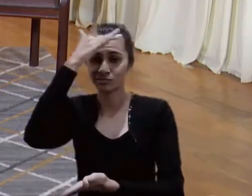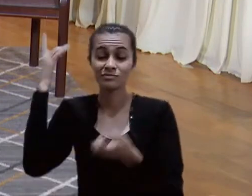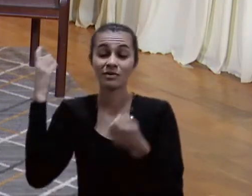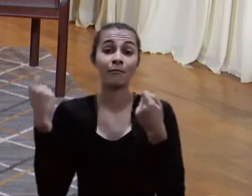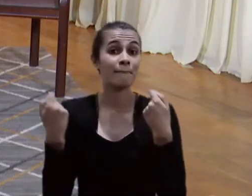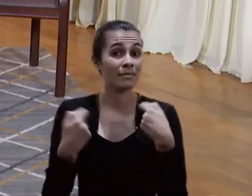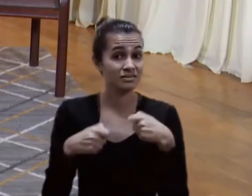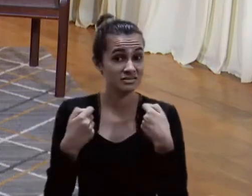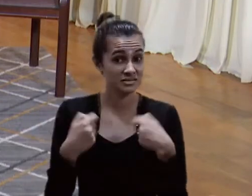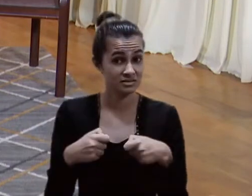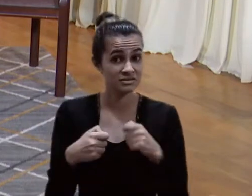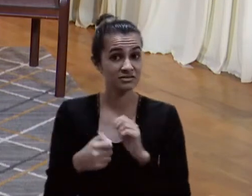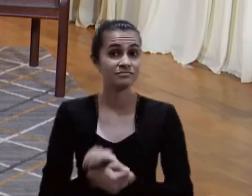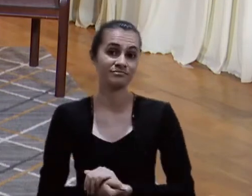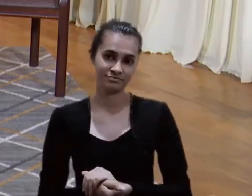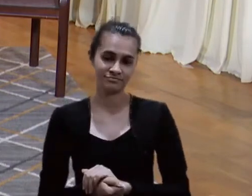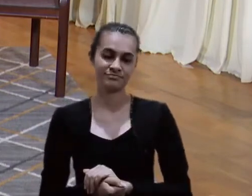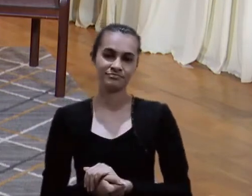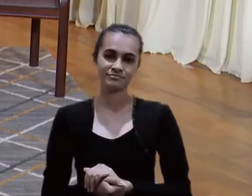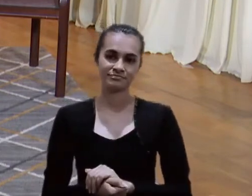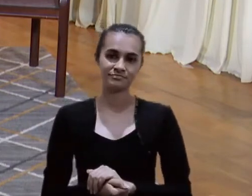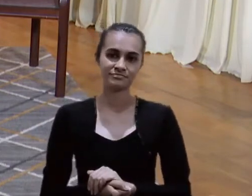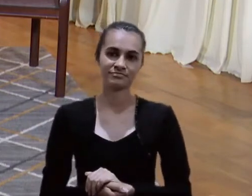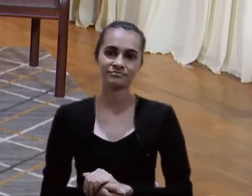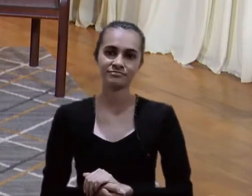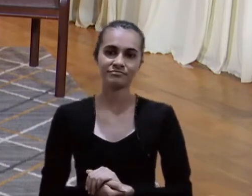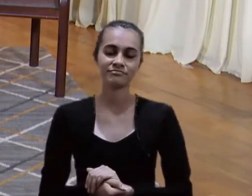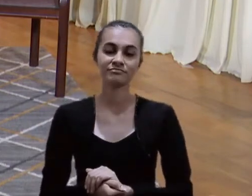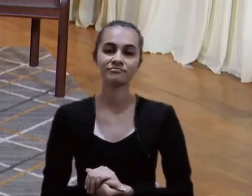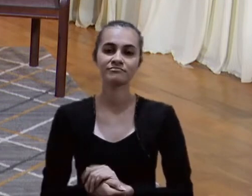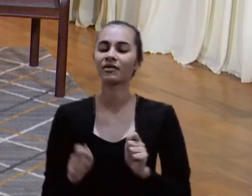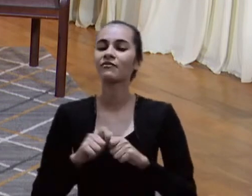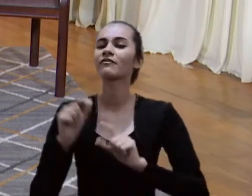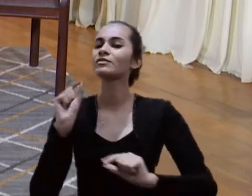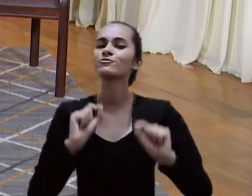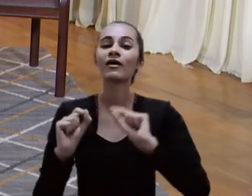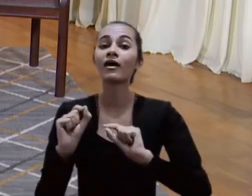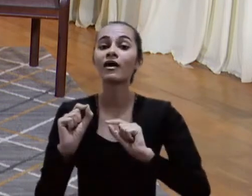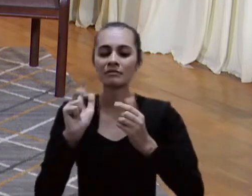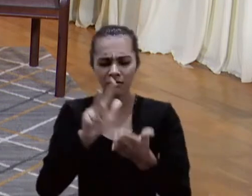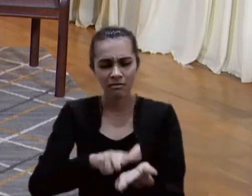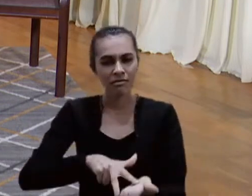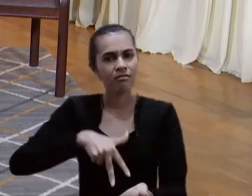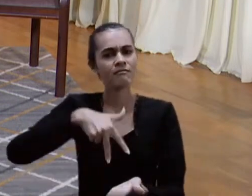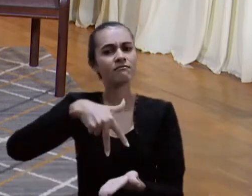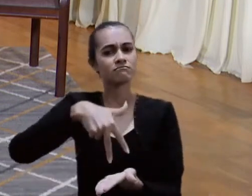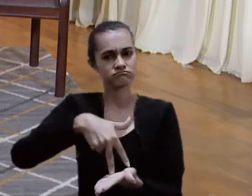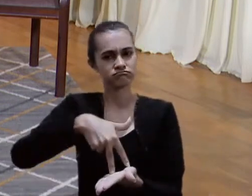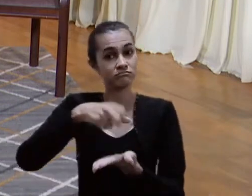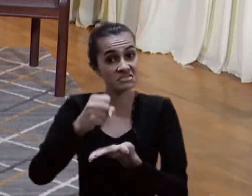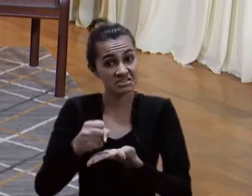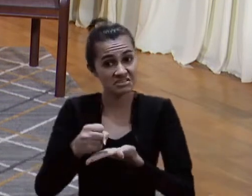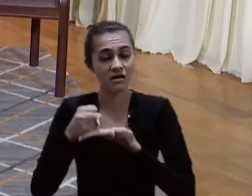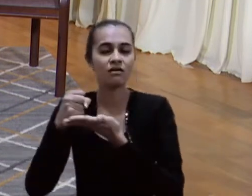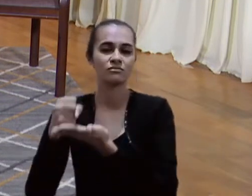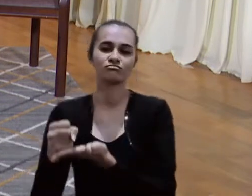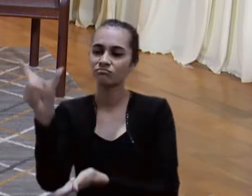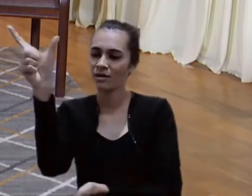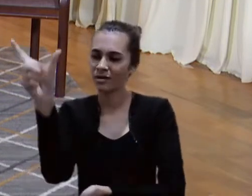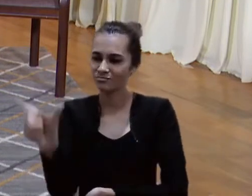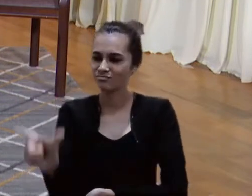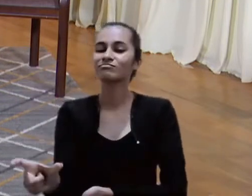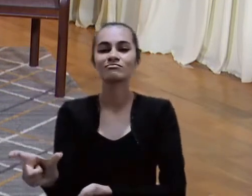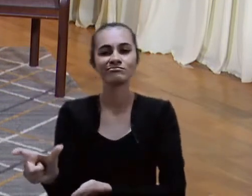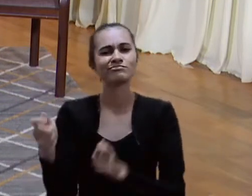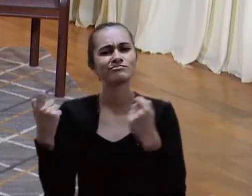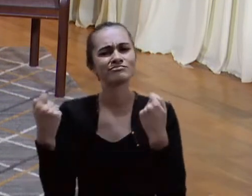Testemunhos Seletos 2, 504. Qual é a receita divina? Levante-se e ajude aquele que está em necessidade.